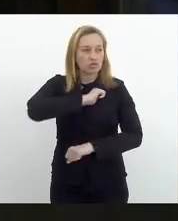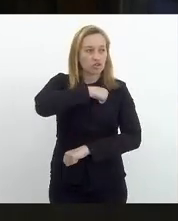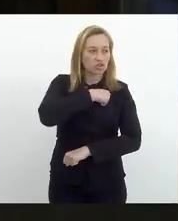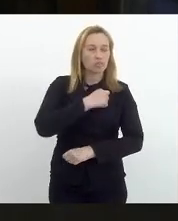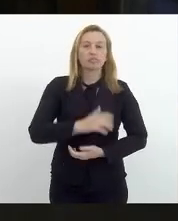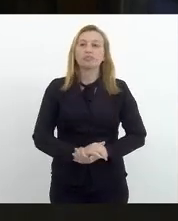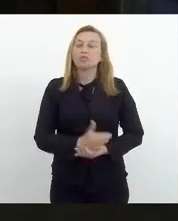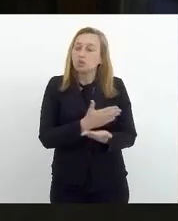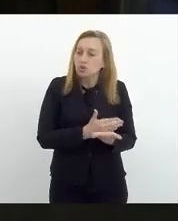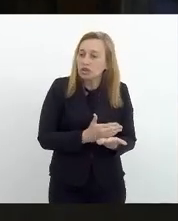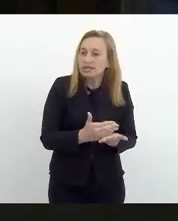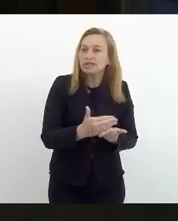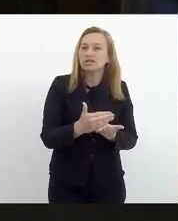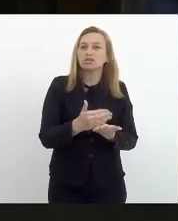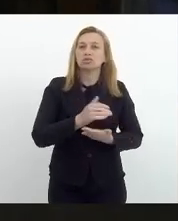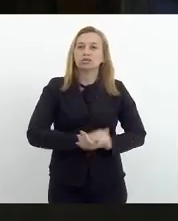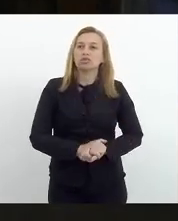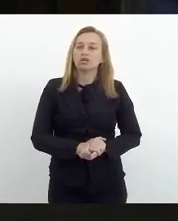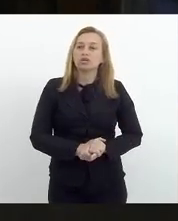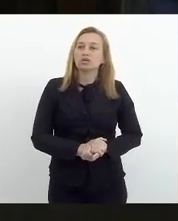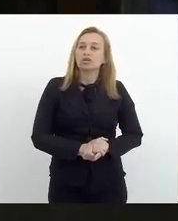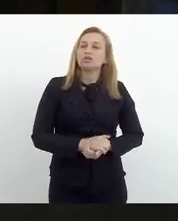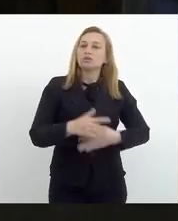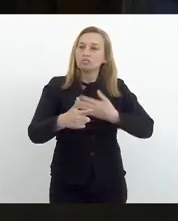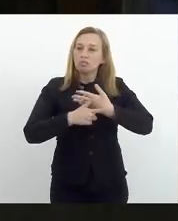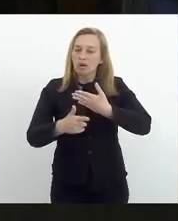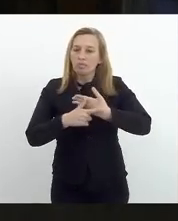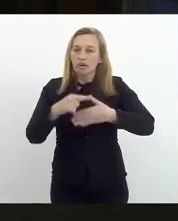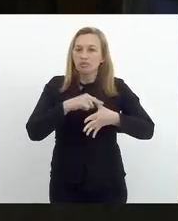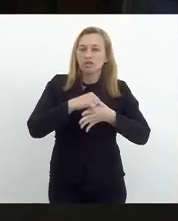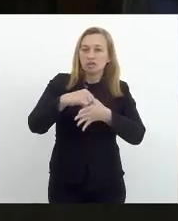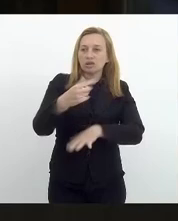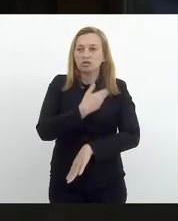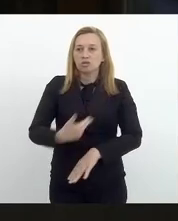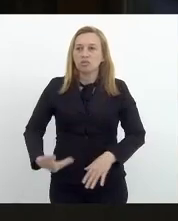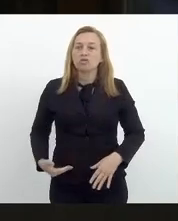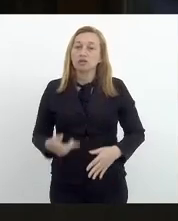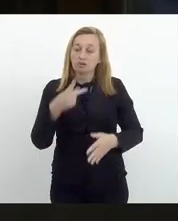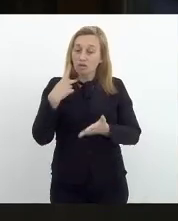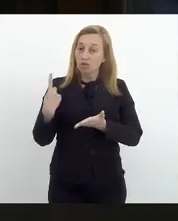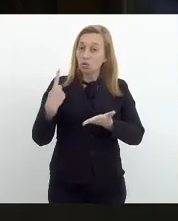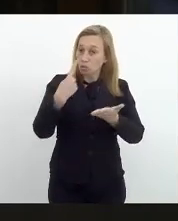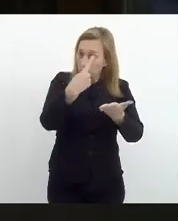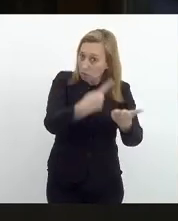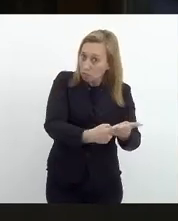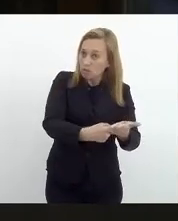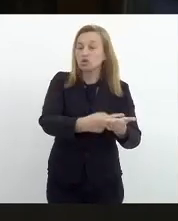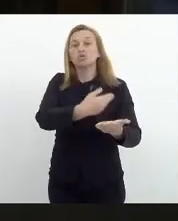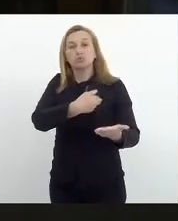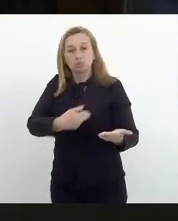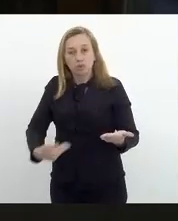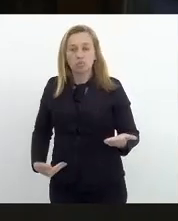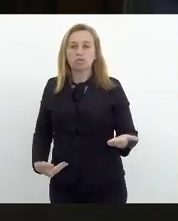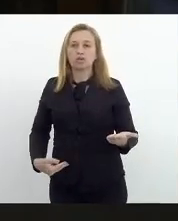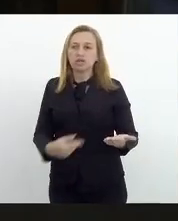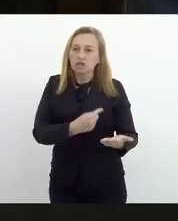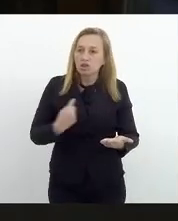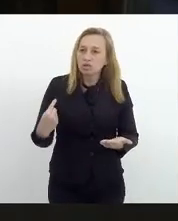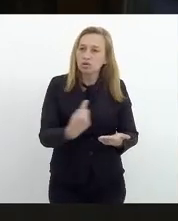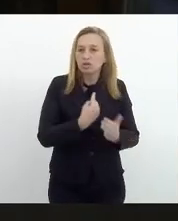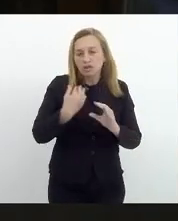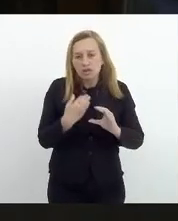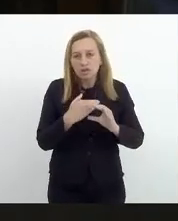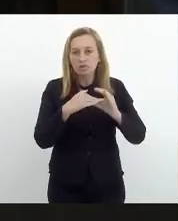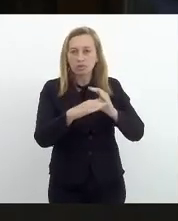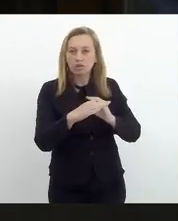desde o início no papel de líder de governo tem enfatizado o compromisso público de que nós